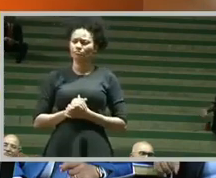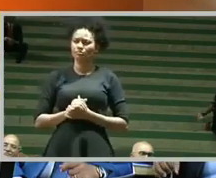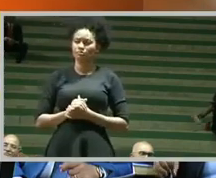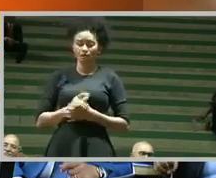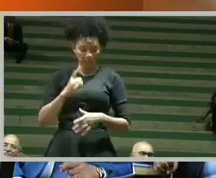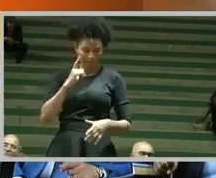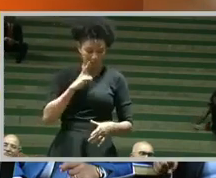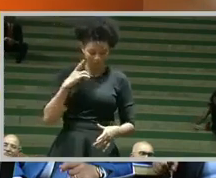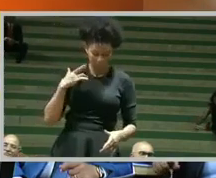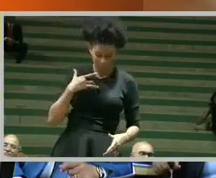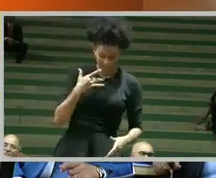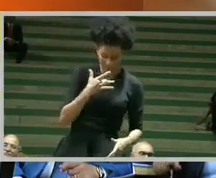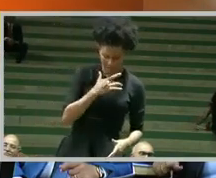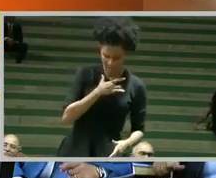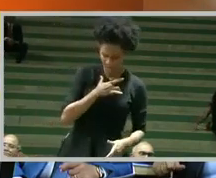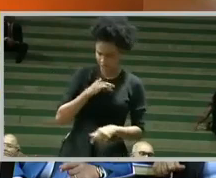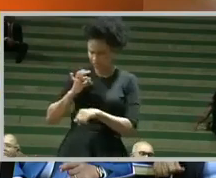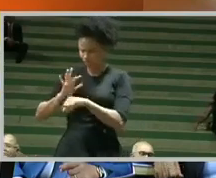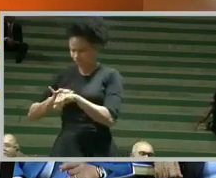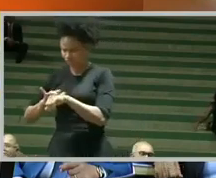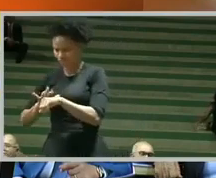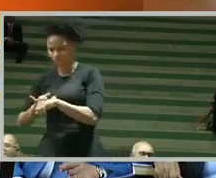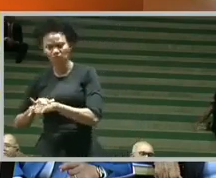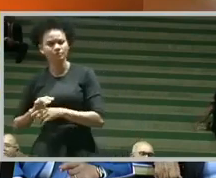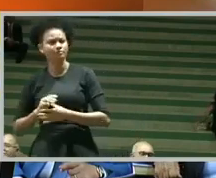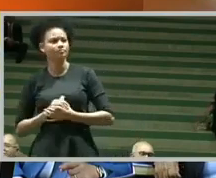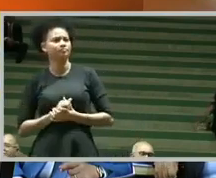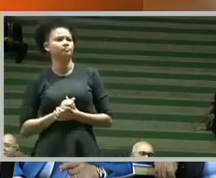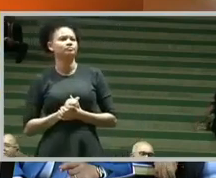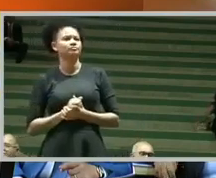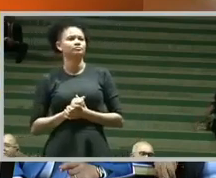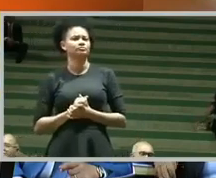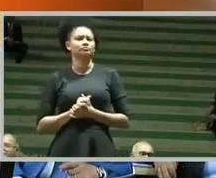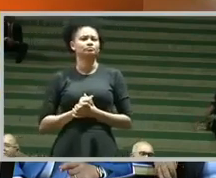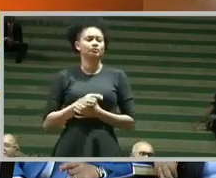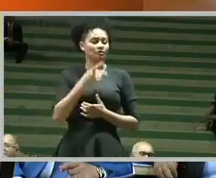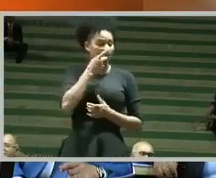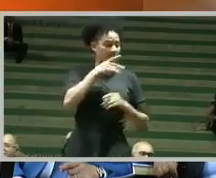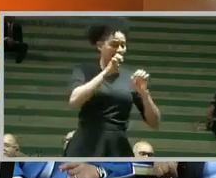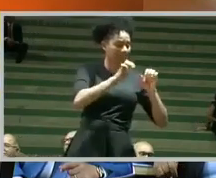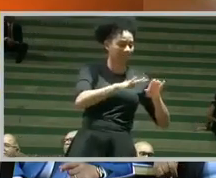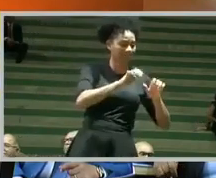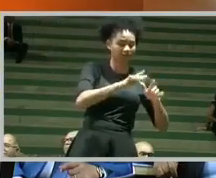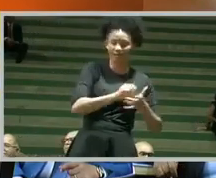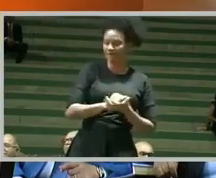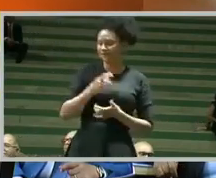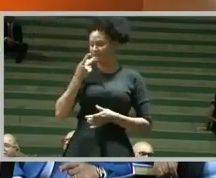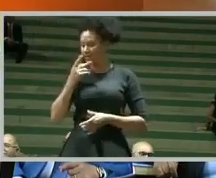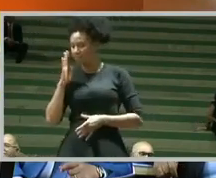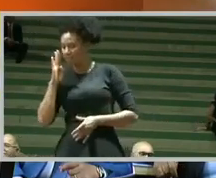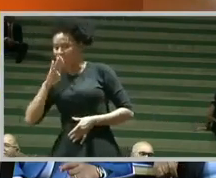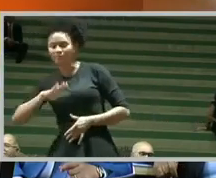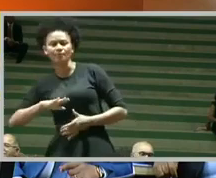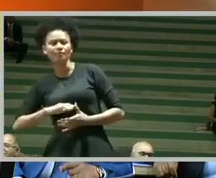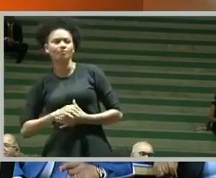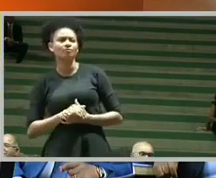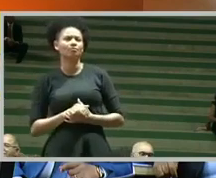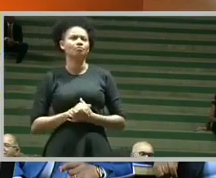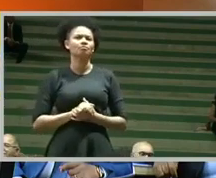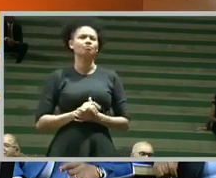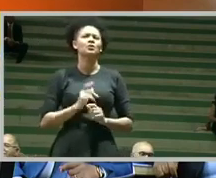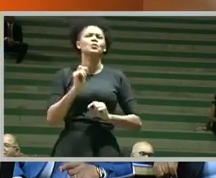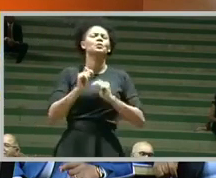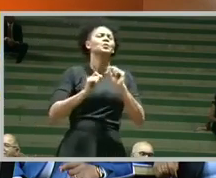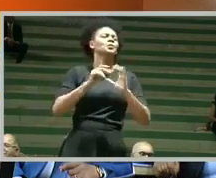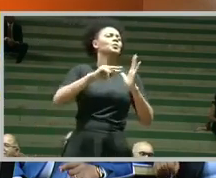Quando tenho saúde e quando estou enfermo. Quando falam bem de mim, quando falam mal de mim. O que ele